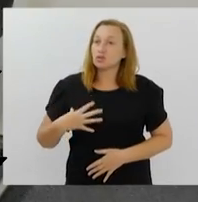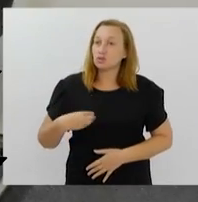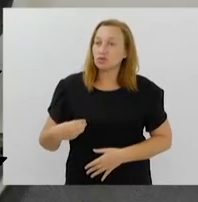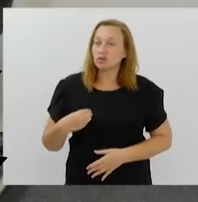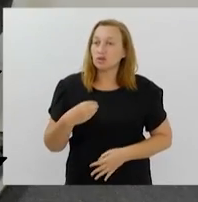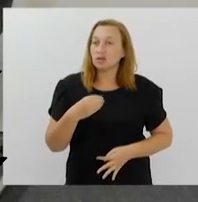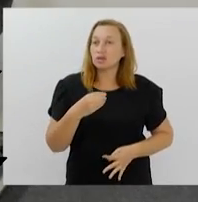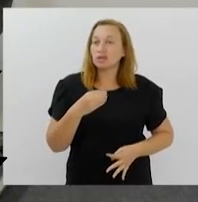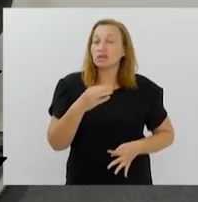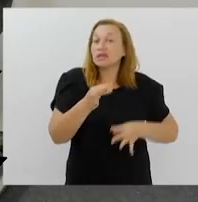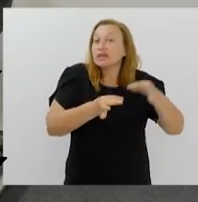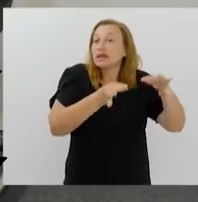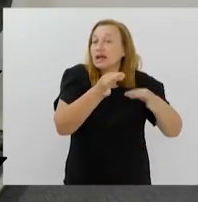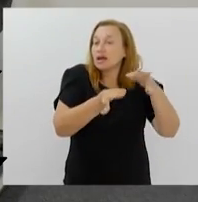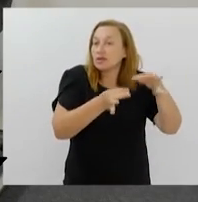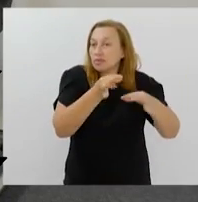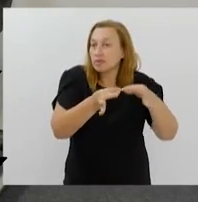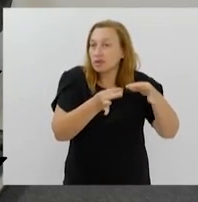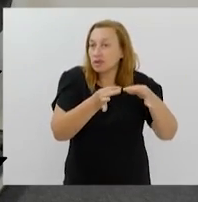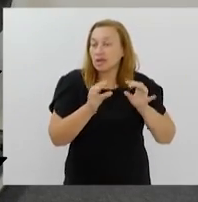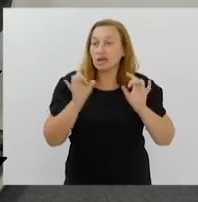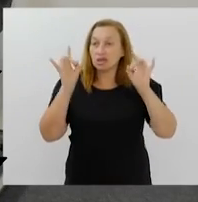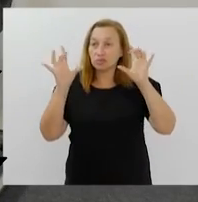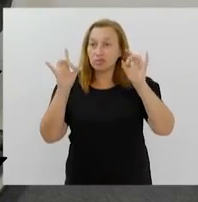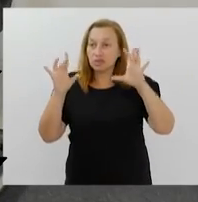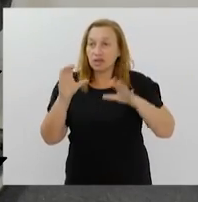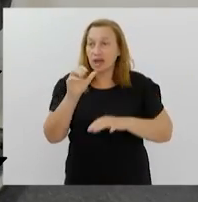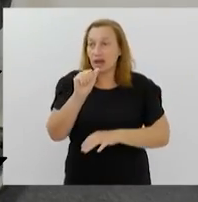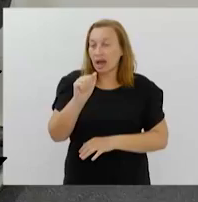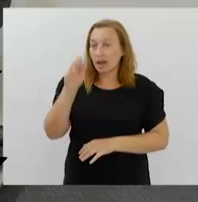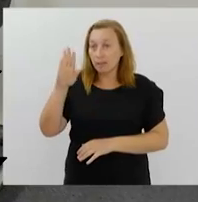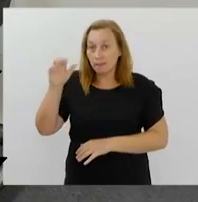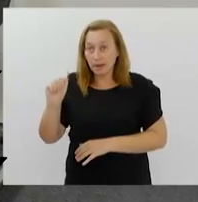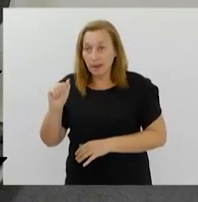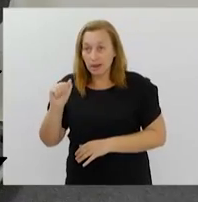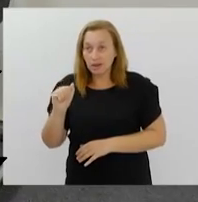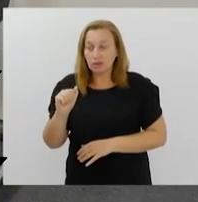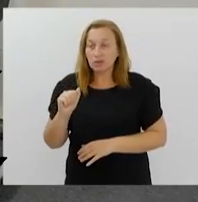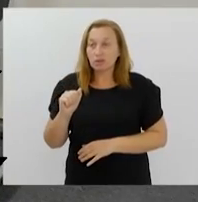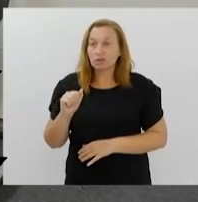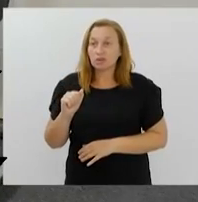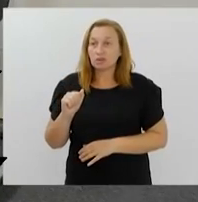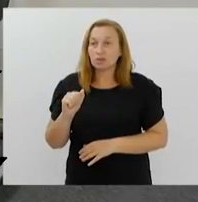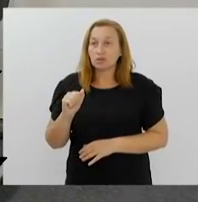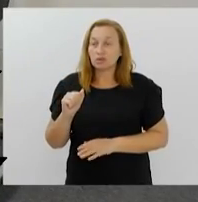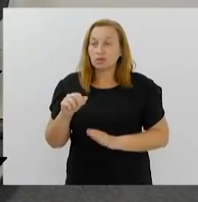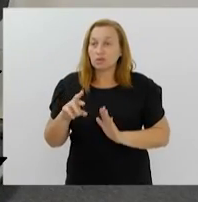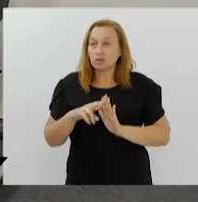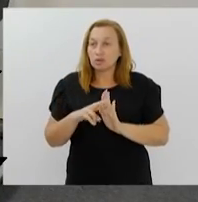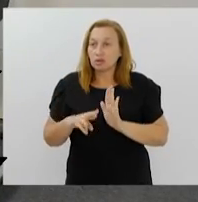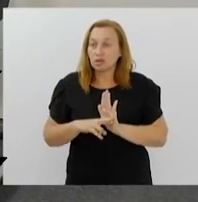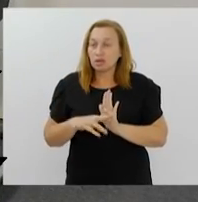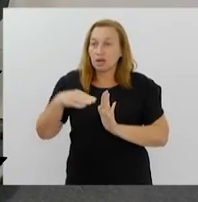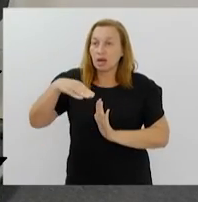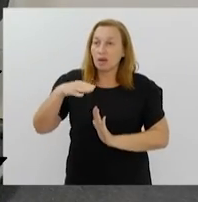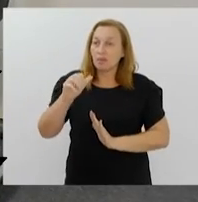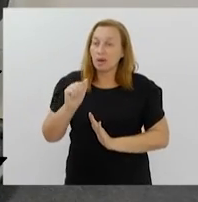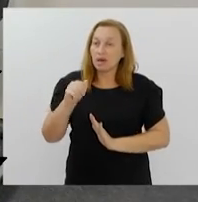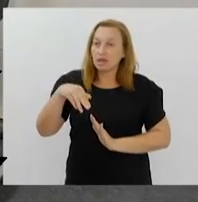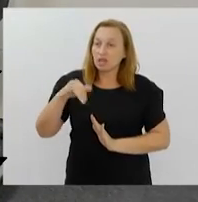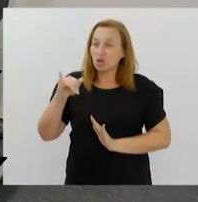terapia intensiva em especial a terapia aba estamos impondo um regime manicomial aos nossos